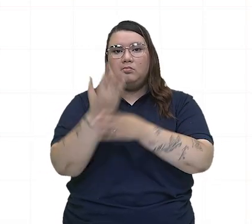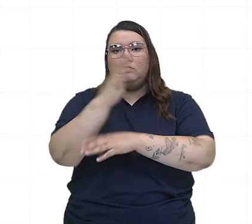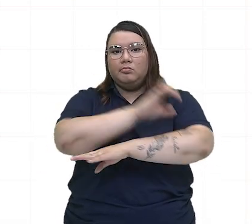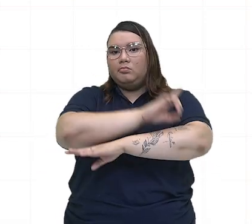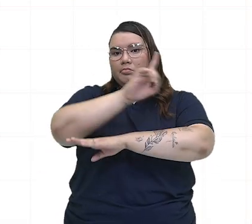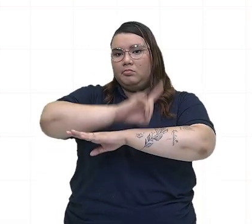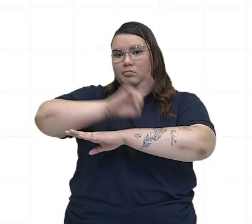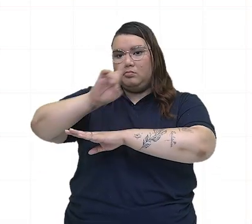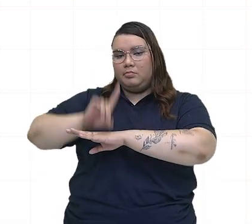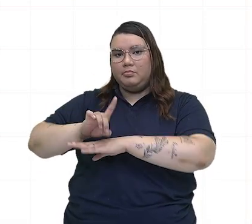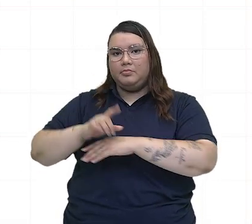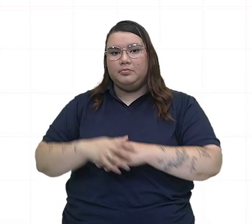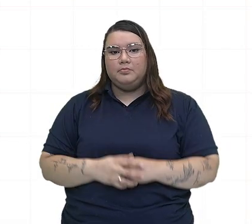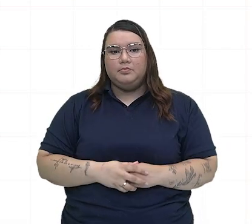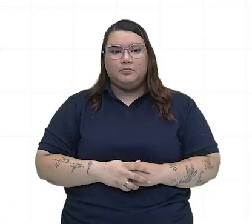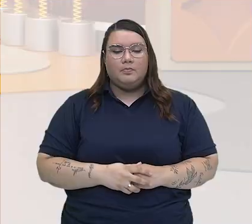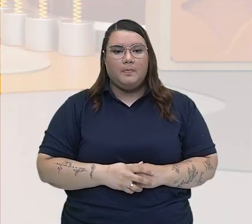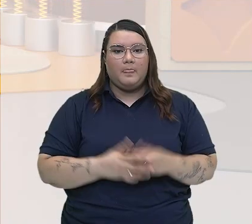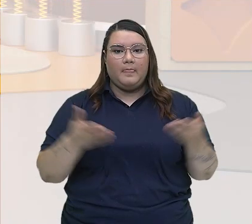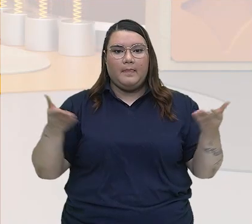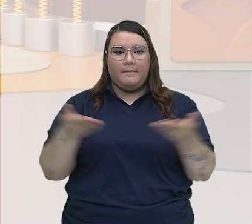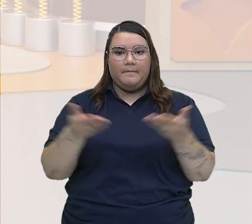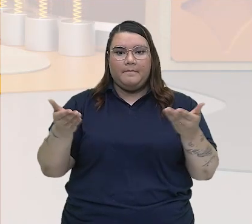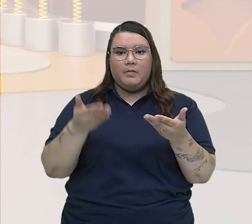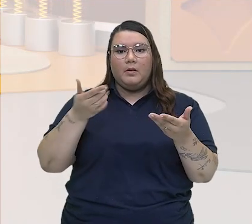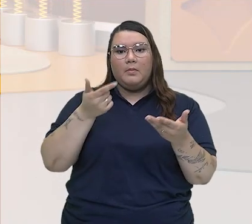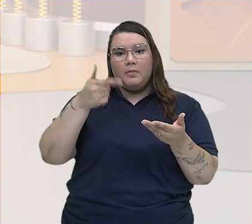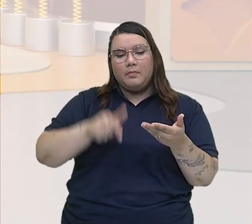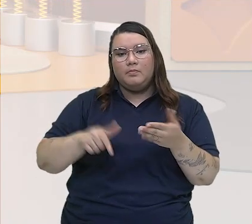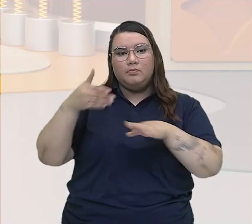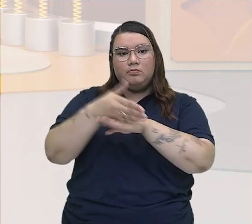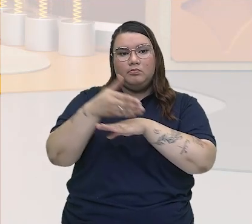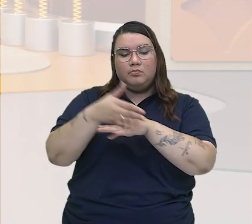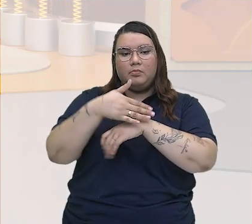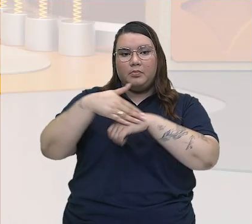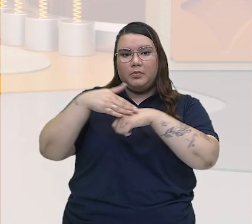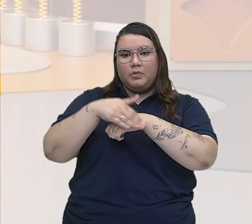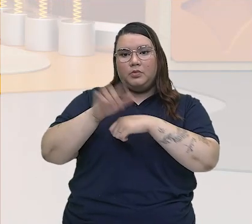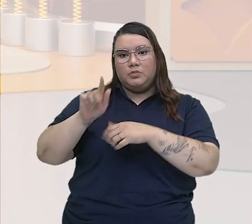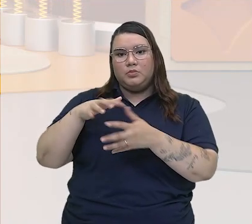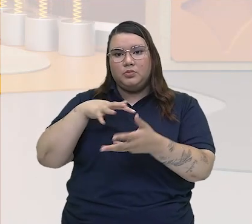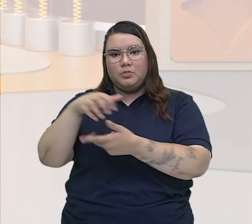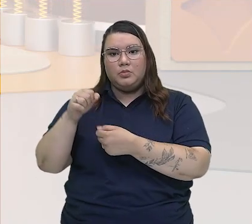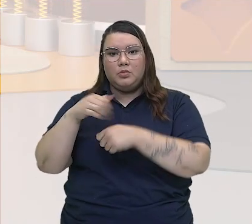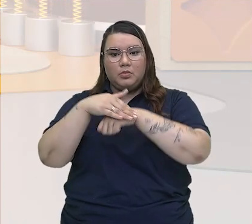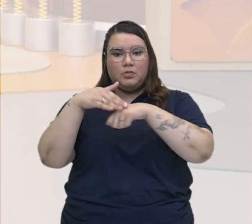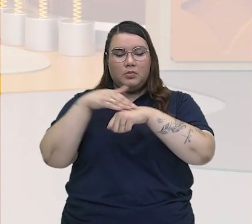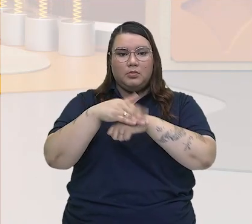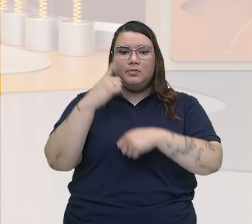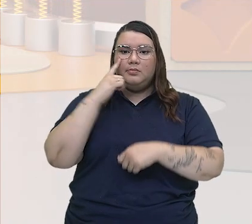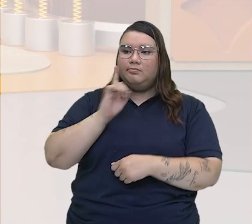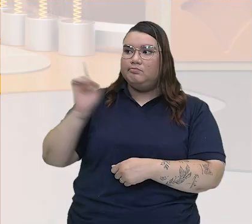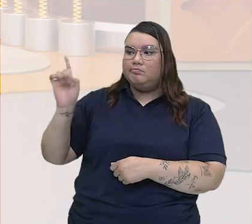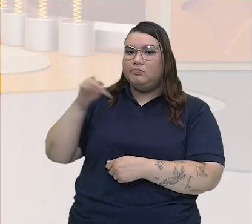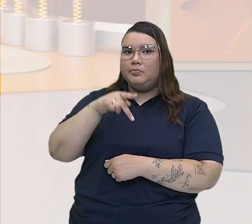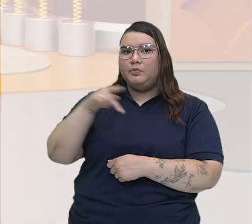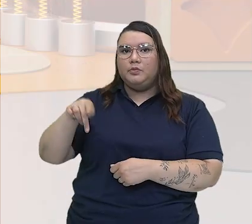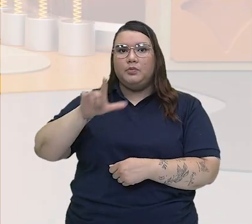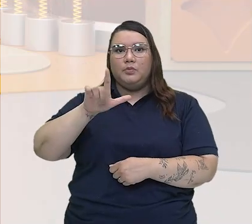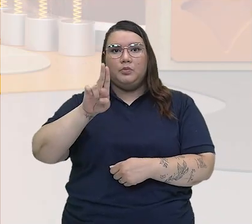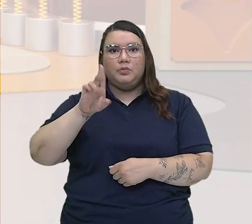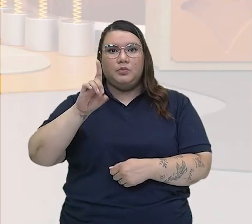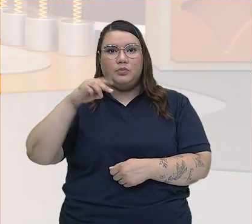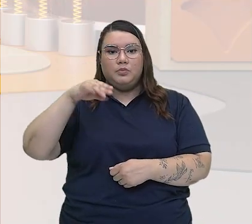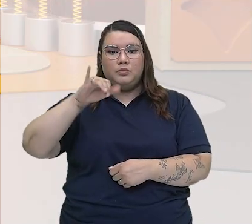dos desertos. A gente vai agora para mais uma parte do nosso quadro Geografia Conversa, mas falar com a professora